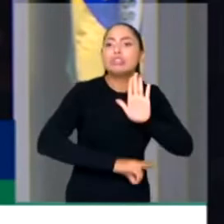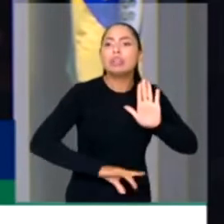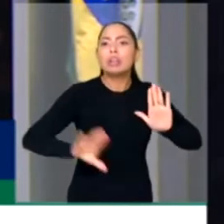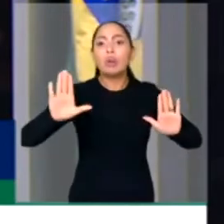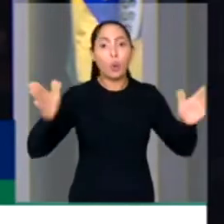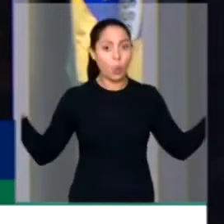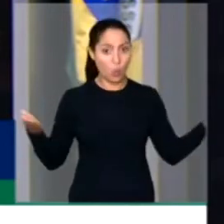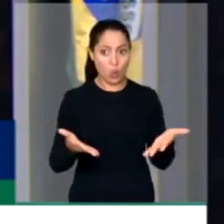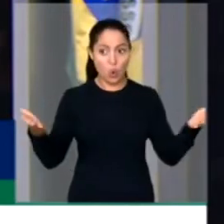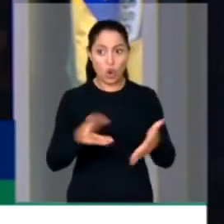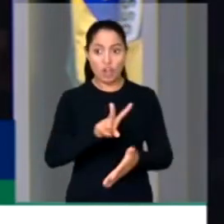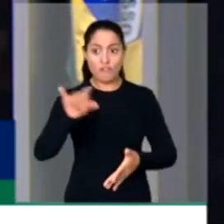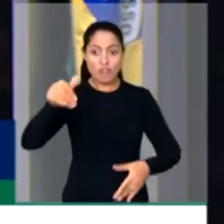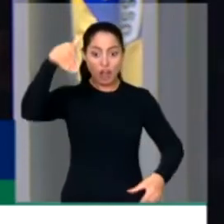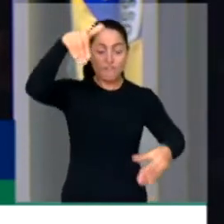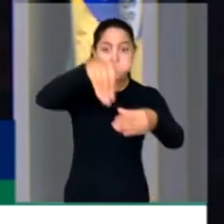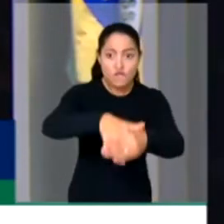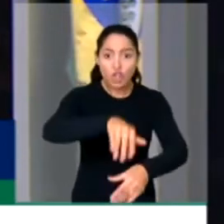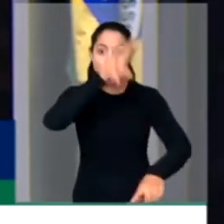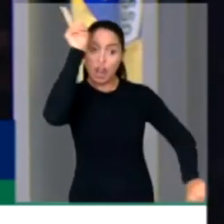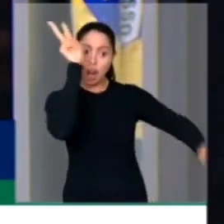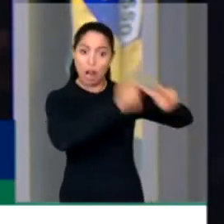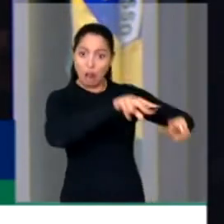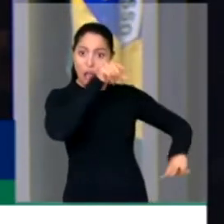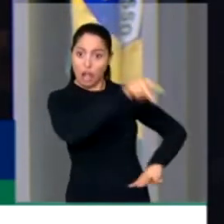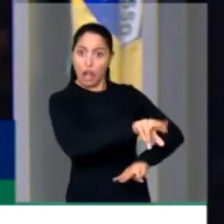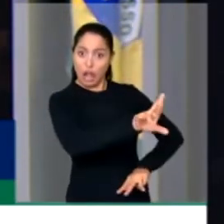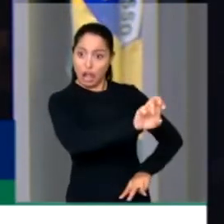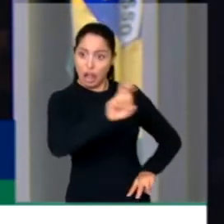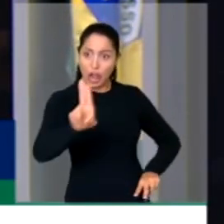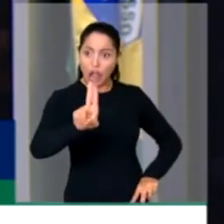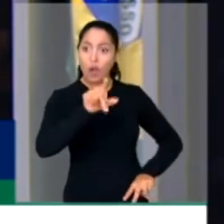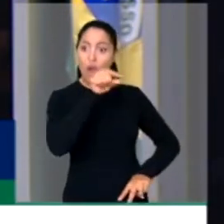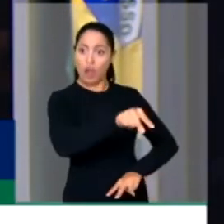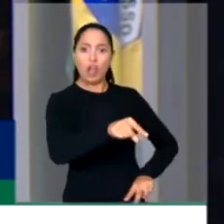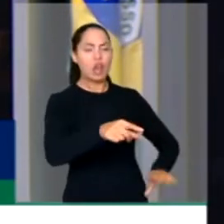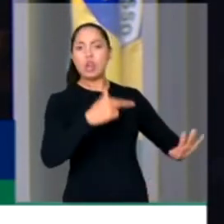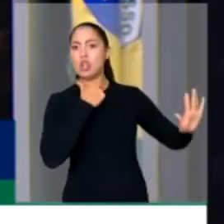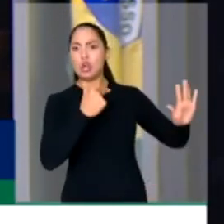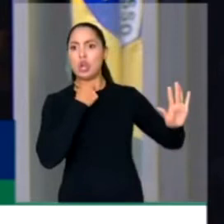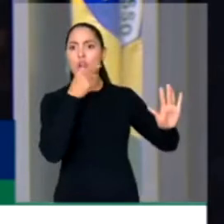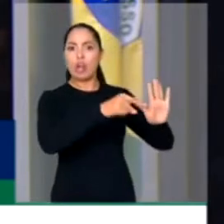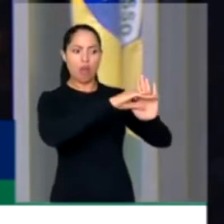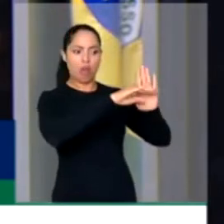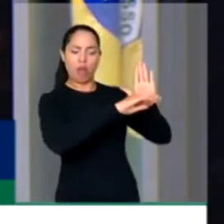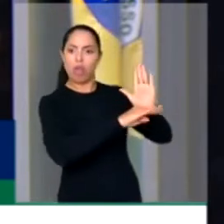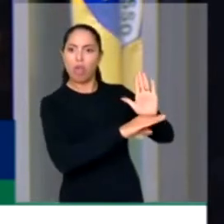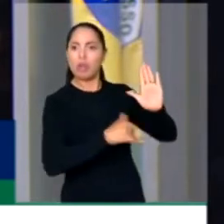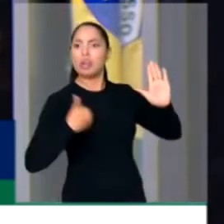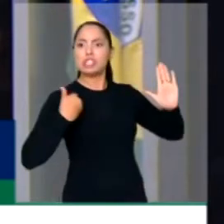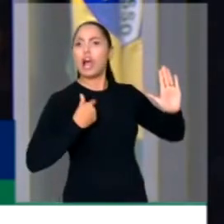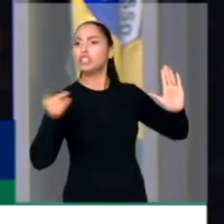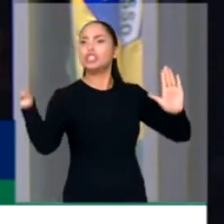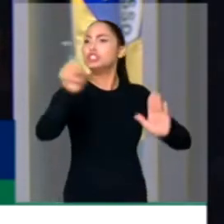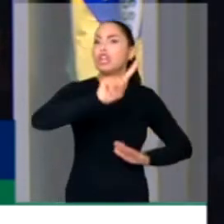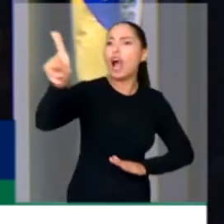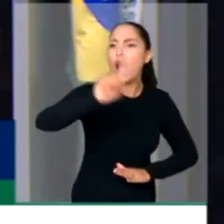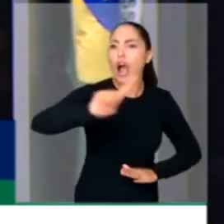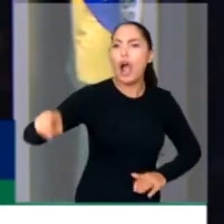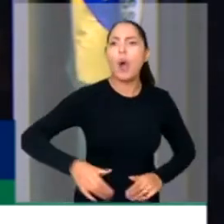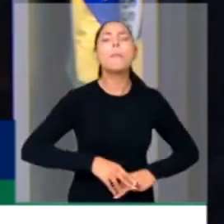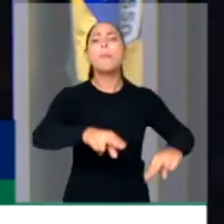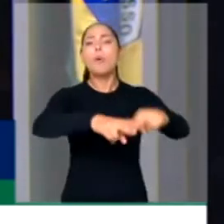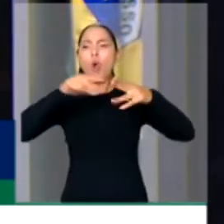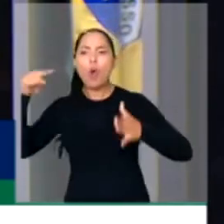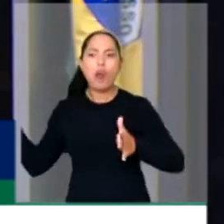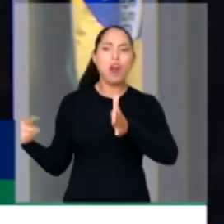hoje votam num réu, num condenado que estará fora da linha sucessória, não por falta de idade, mas por